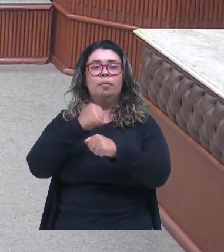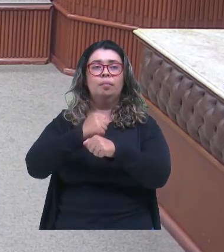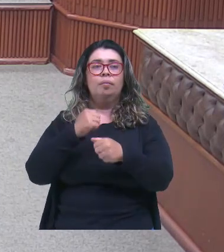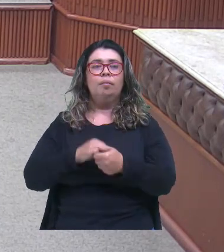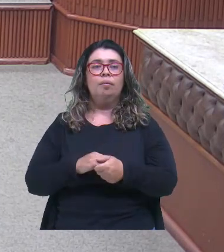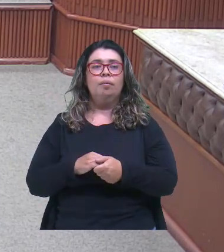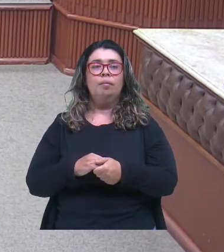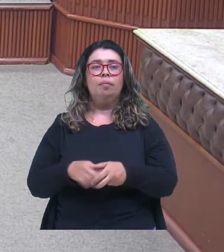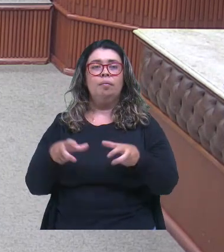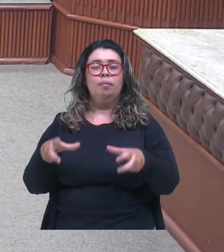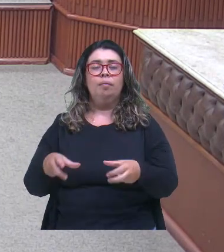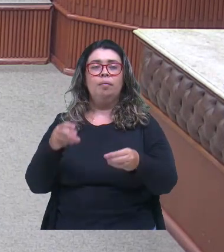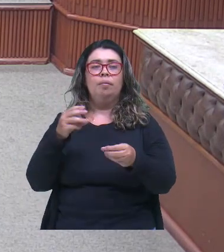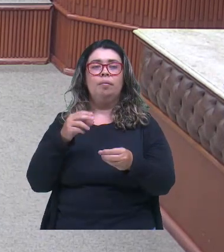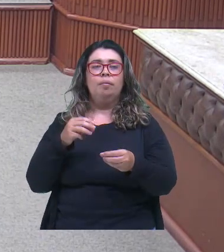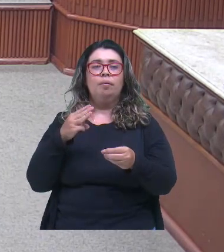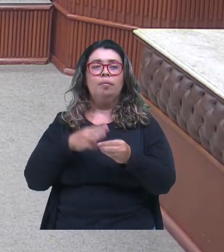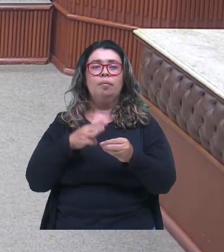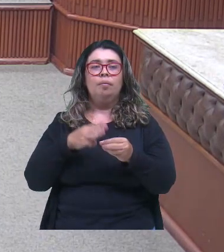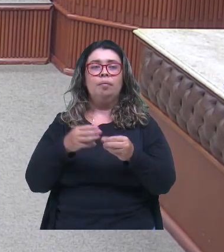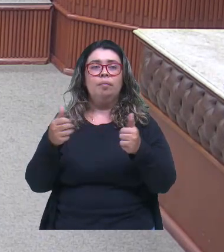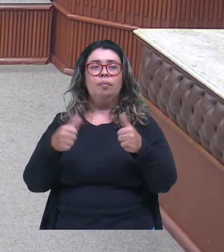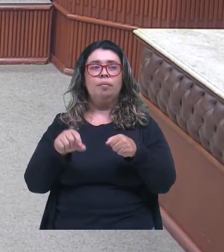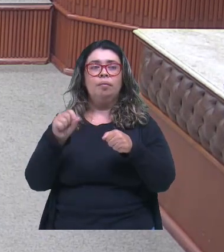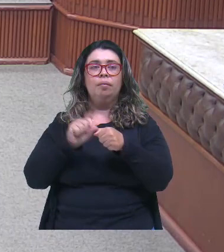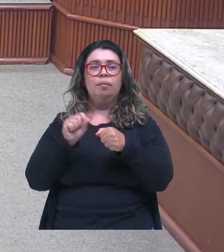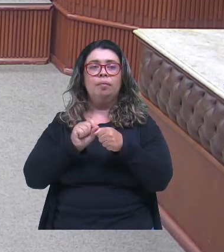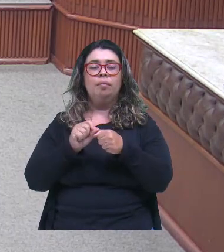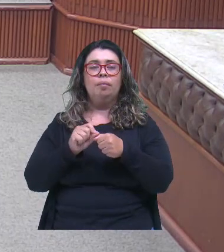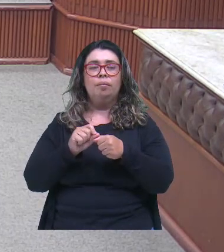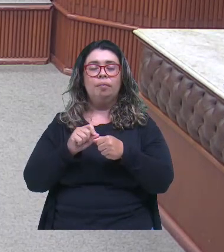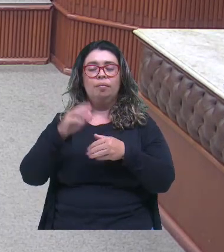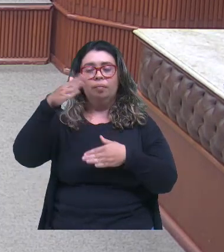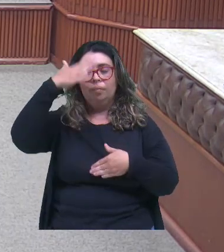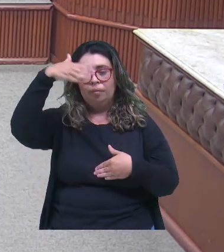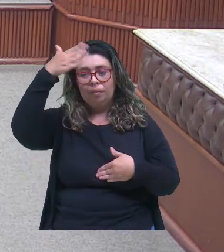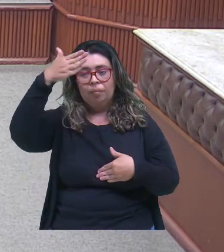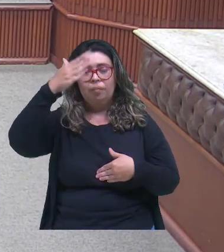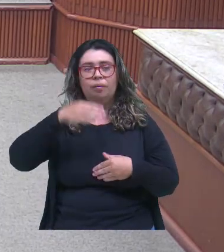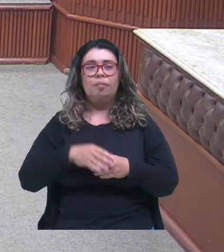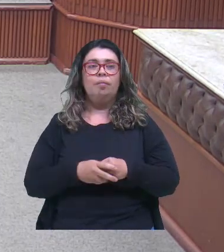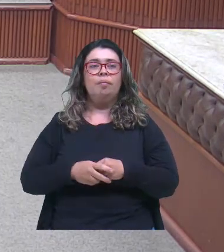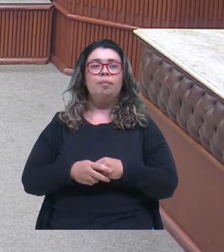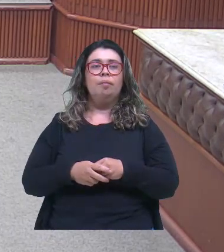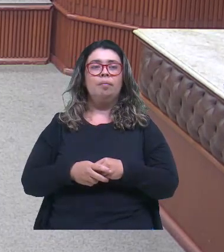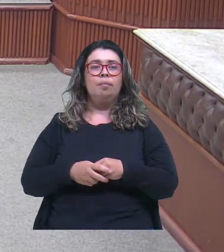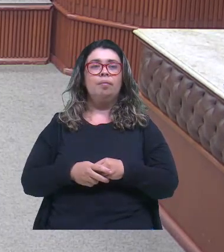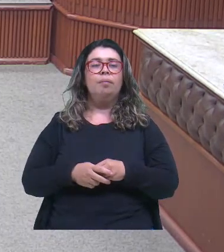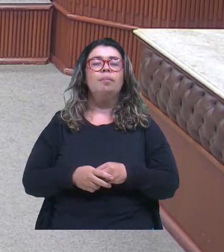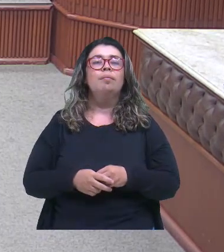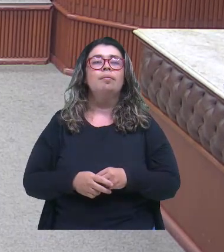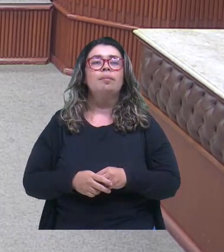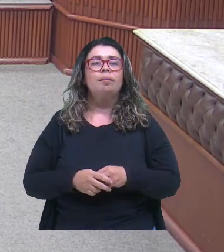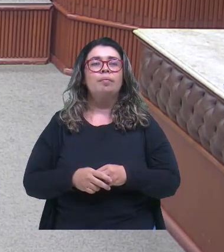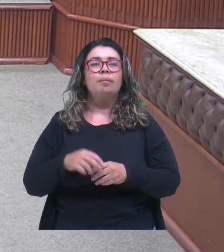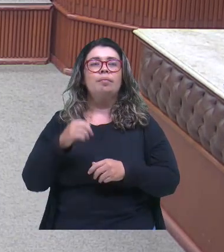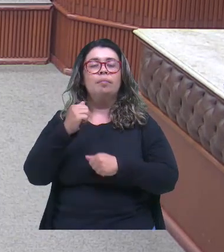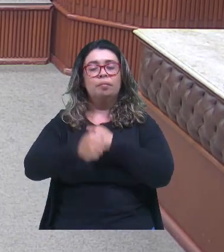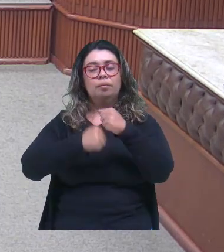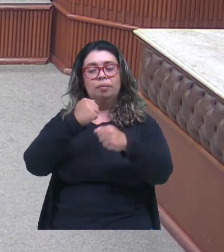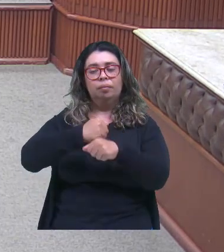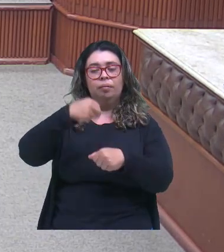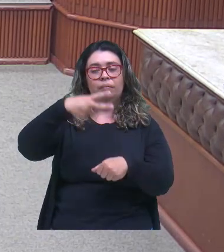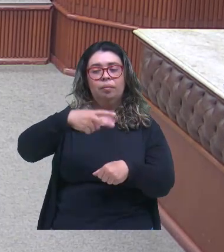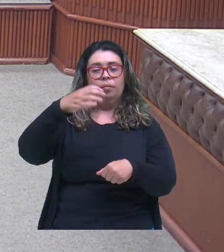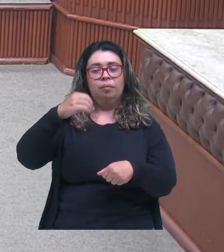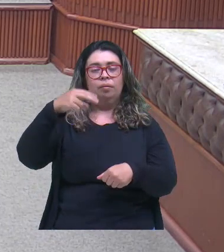a Câmara Municipal irá realizar a cerimônia que irá homenagear as personalidades que se destacarem neste ano